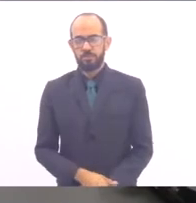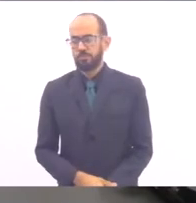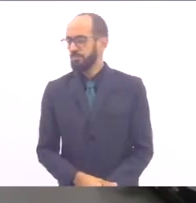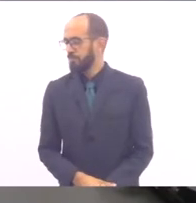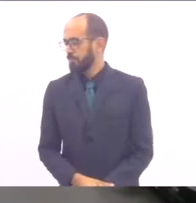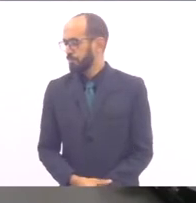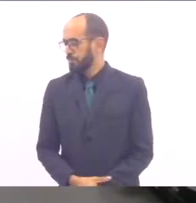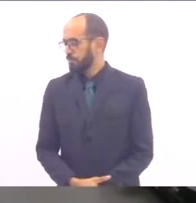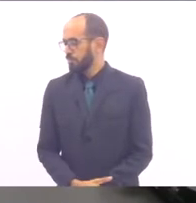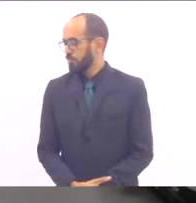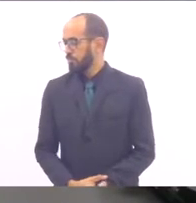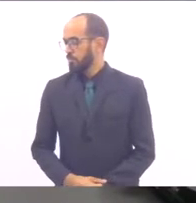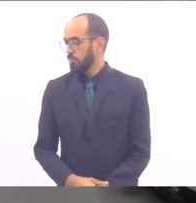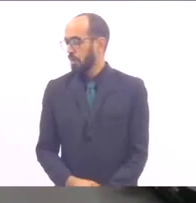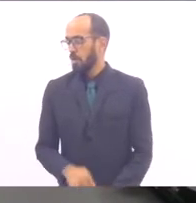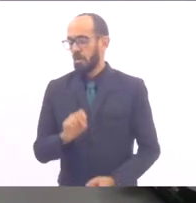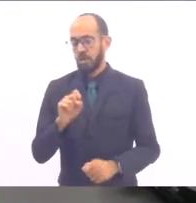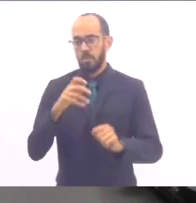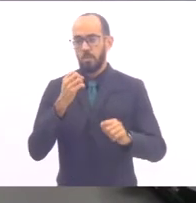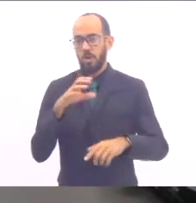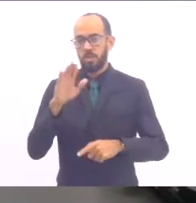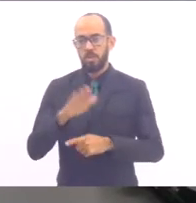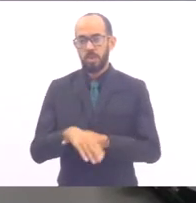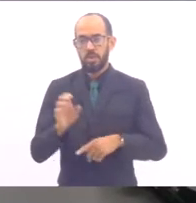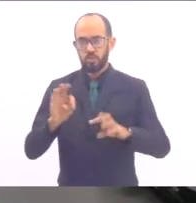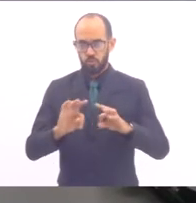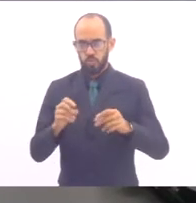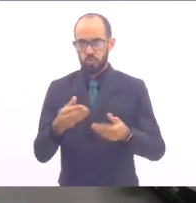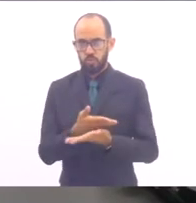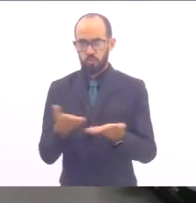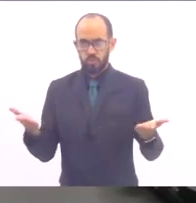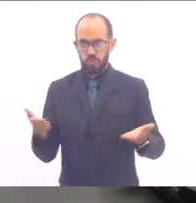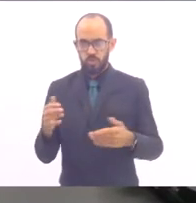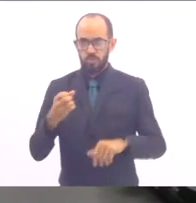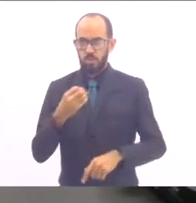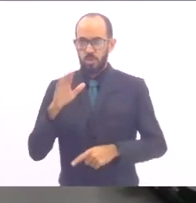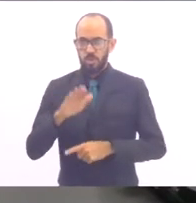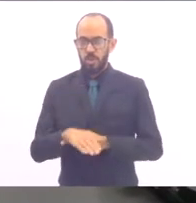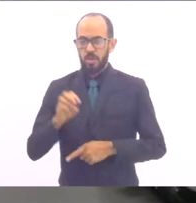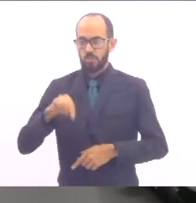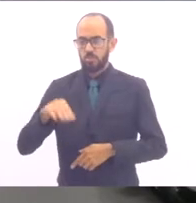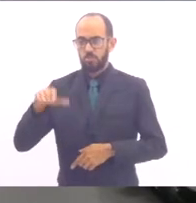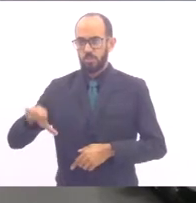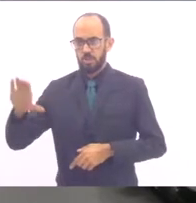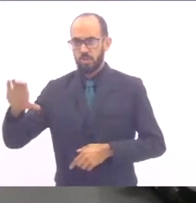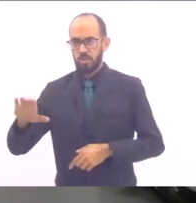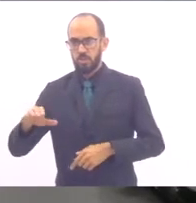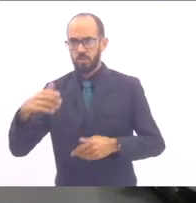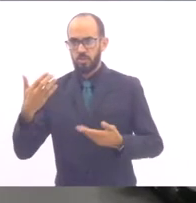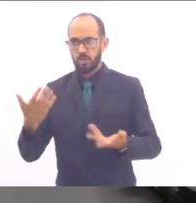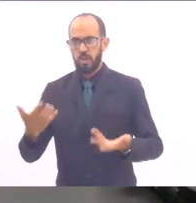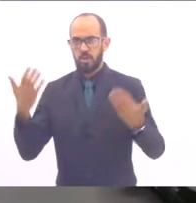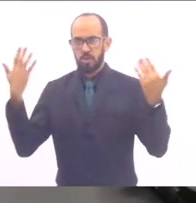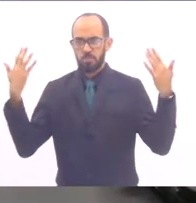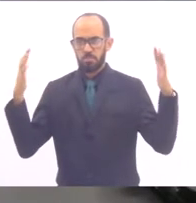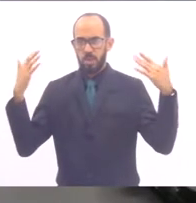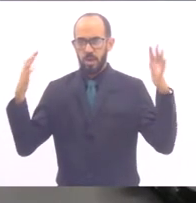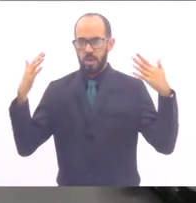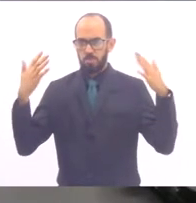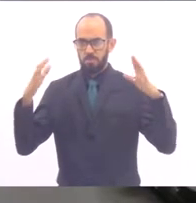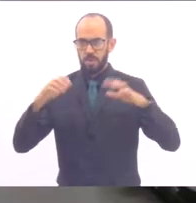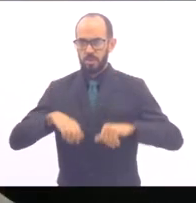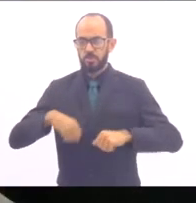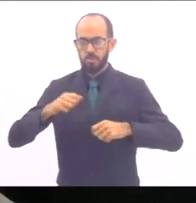Obrigado. Boa tarde a todos. Boa tarde, Moisés. Boa tarde, Mink. Primeiro, queria parabenizar a CEAS pelo programa Reciclar